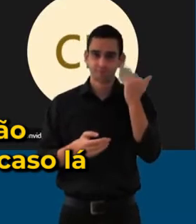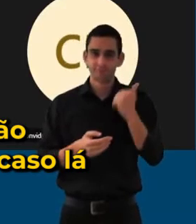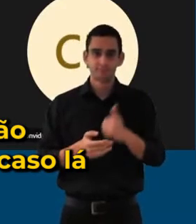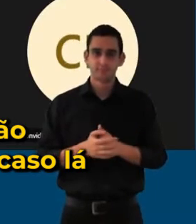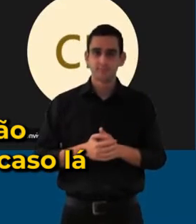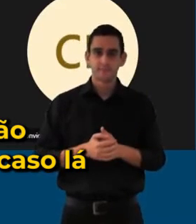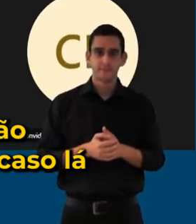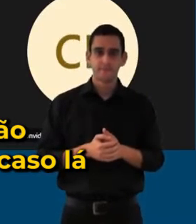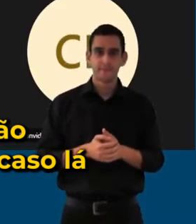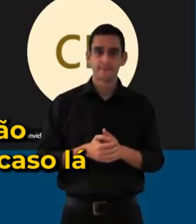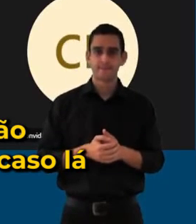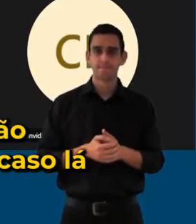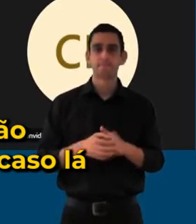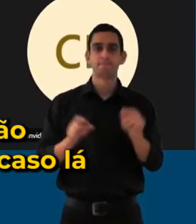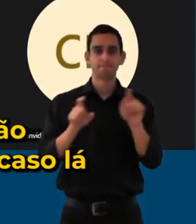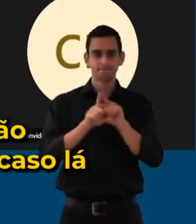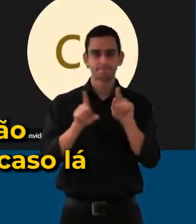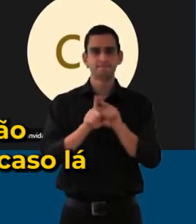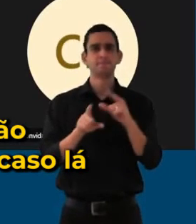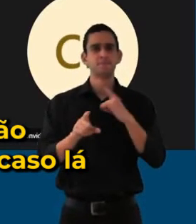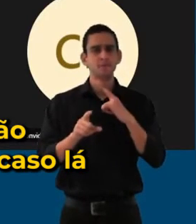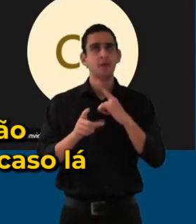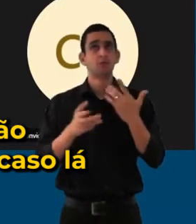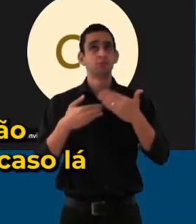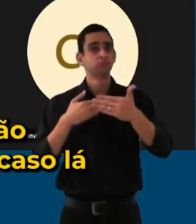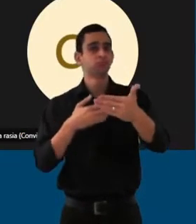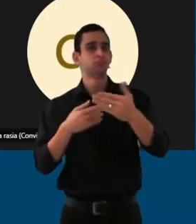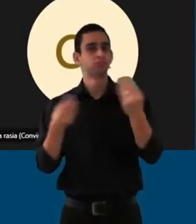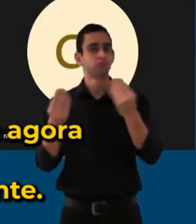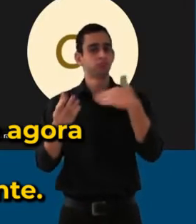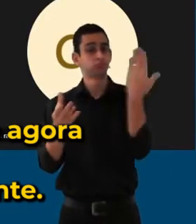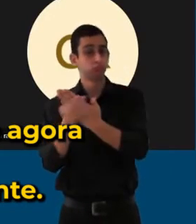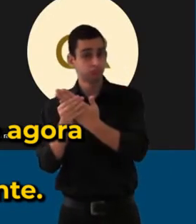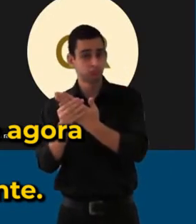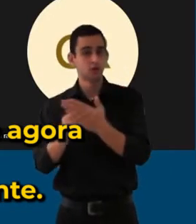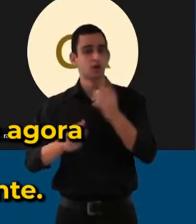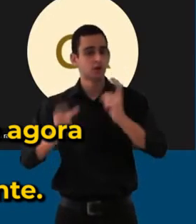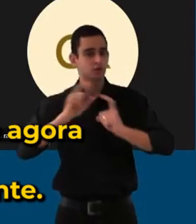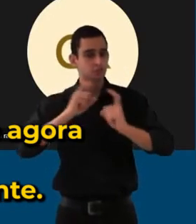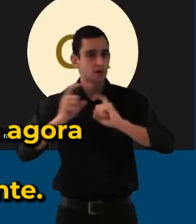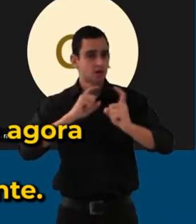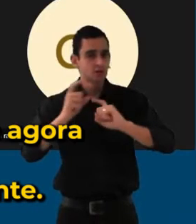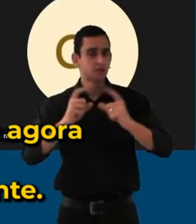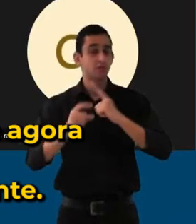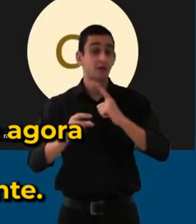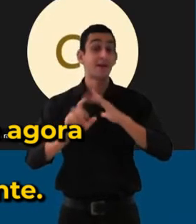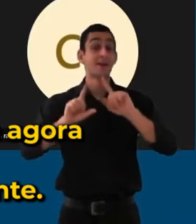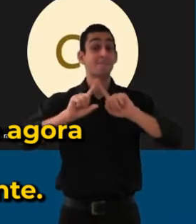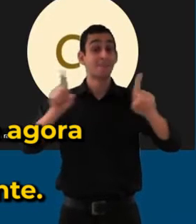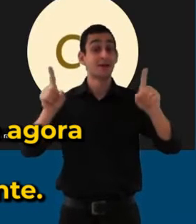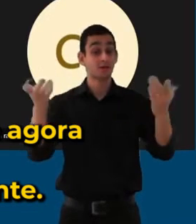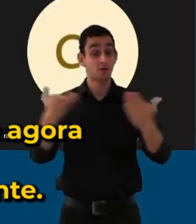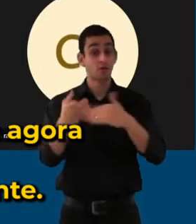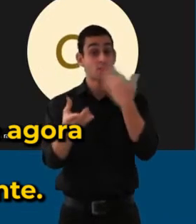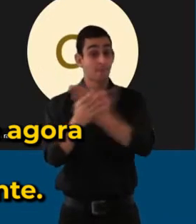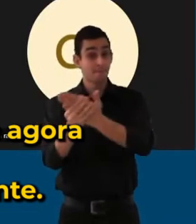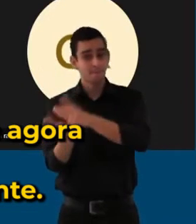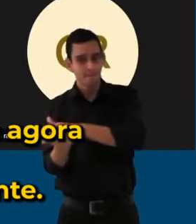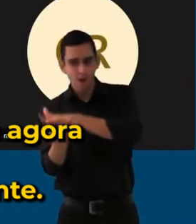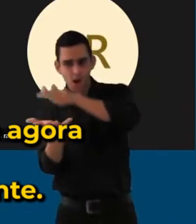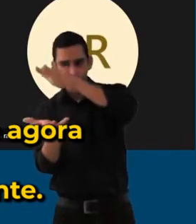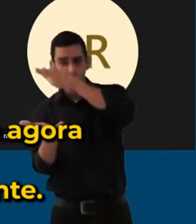alguma sanção administrativa, se fosse o caso lá pelo IBRAM, mas dentro dos autos não tem como a gente agora, né, voltar ao